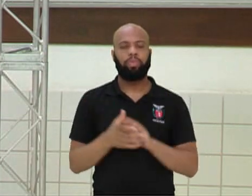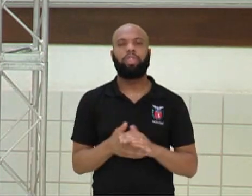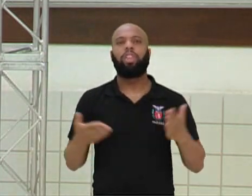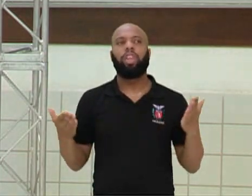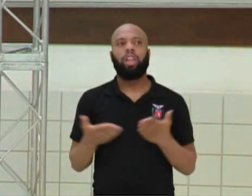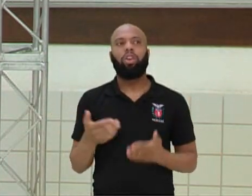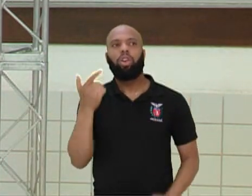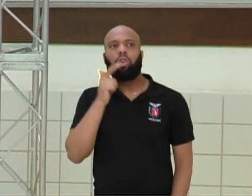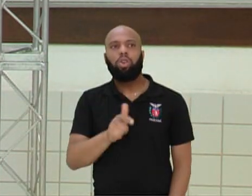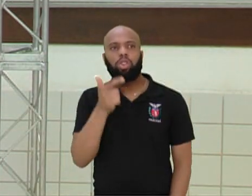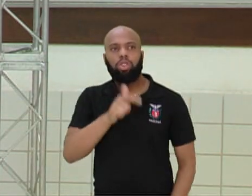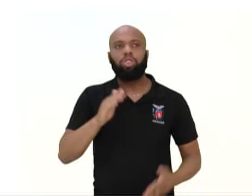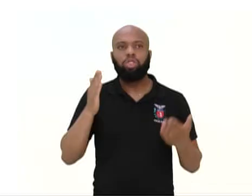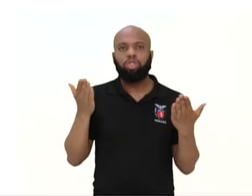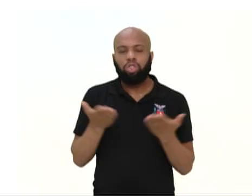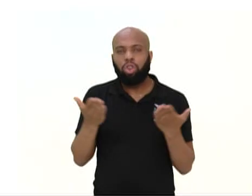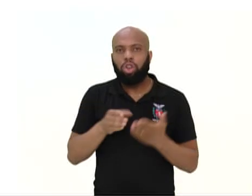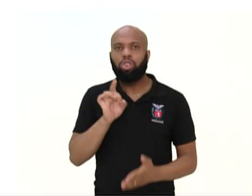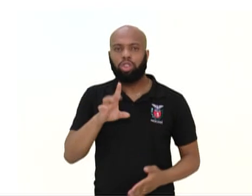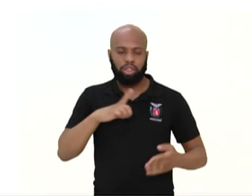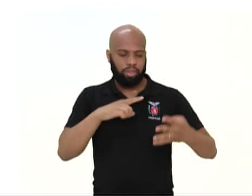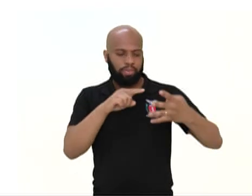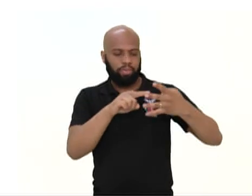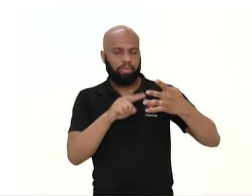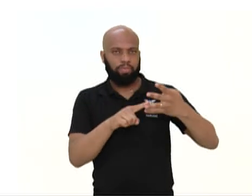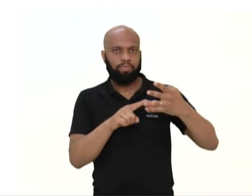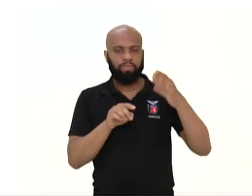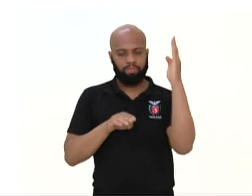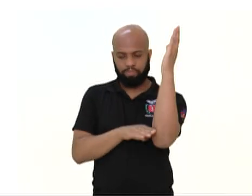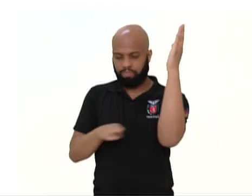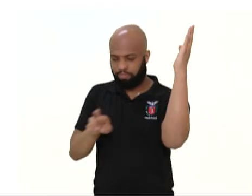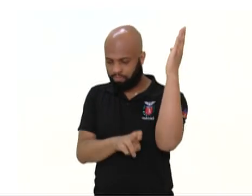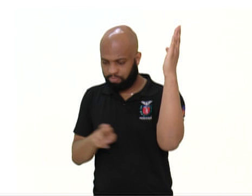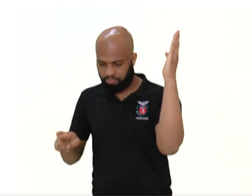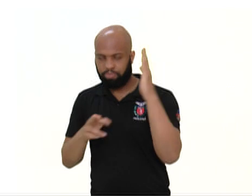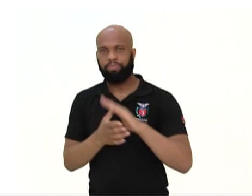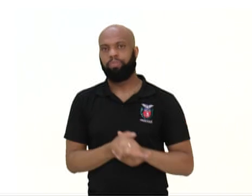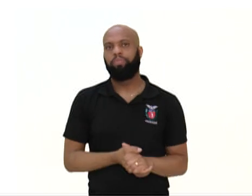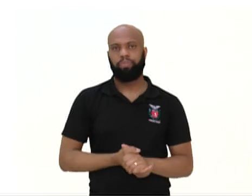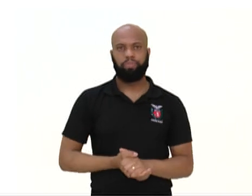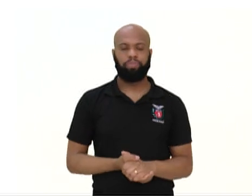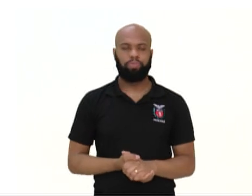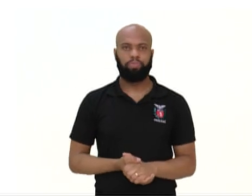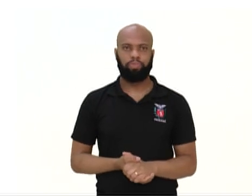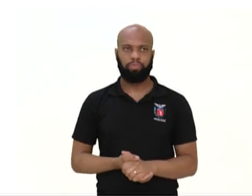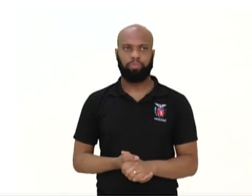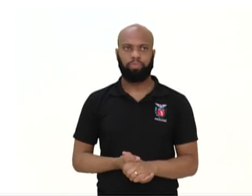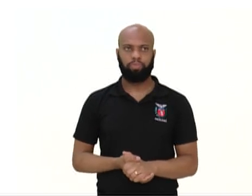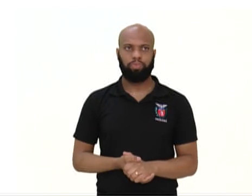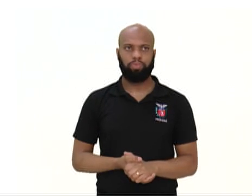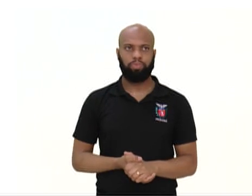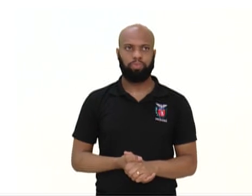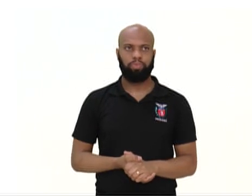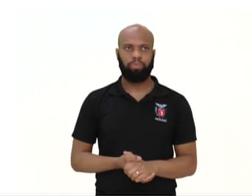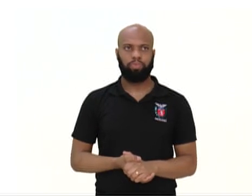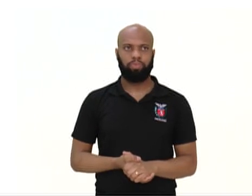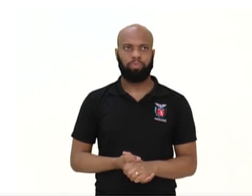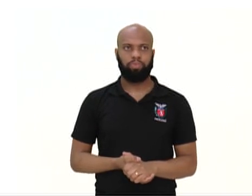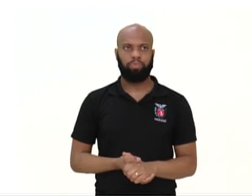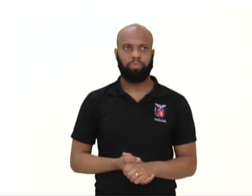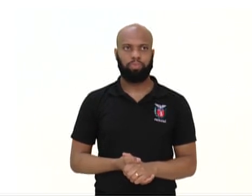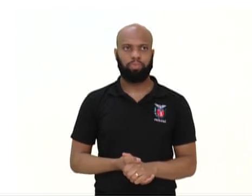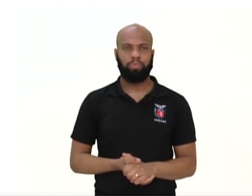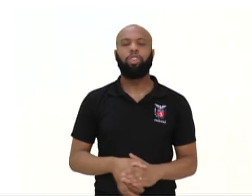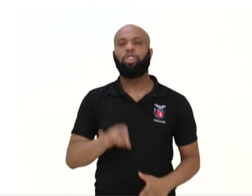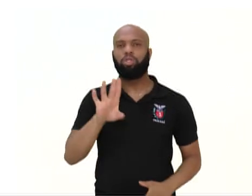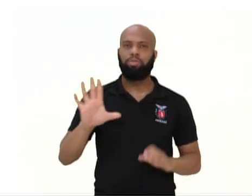gente conseguiu aqui, né? Só temos duas raízes, que é o x igual a menos 1 e o x igual a 9, tá?